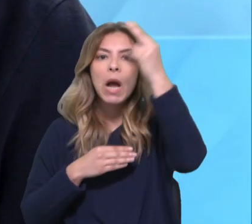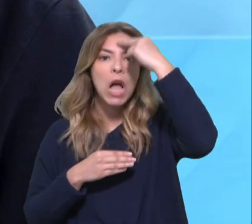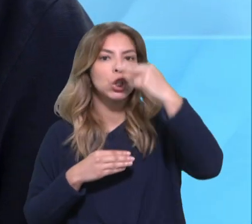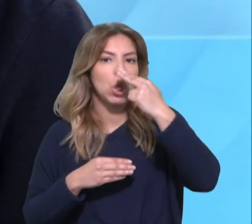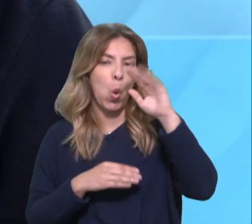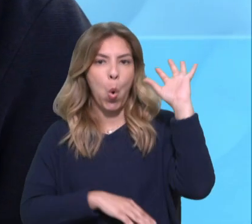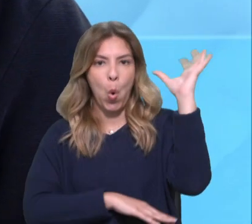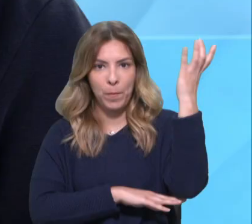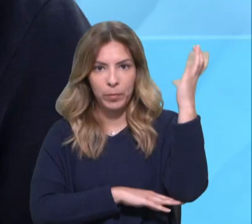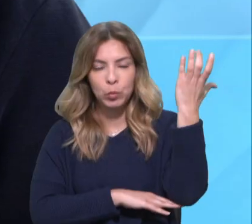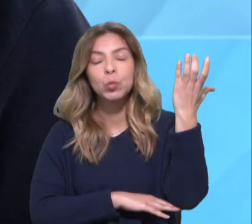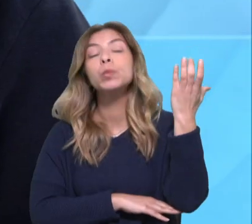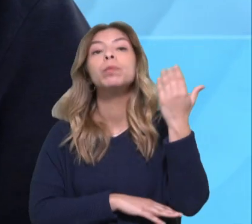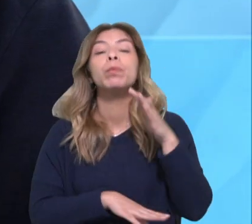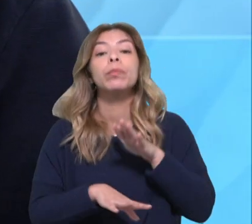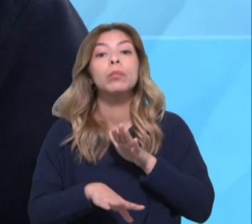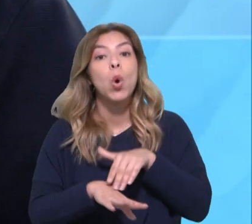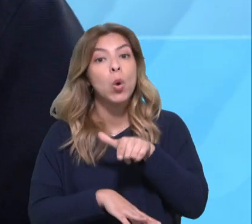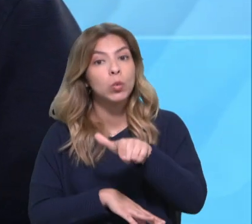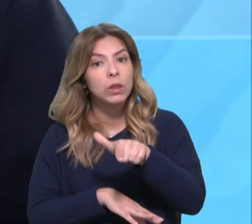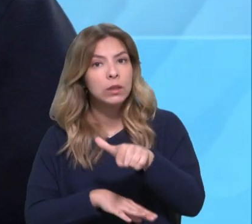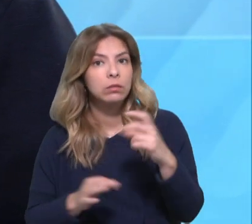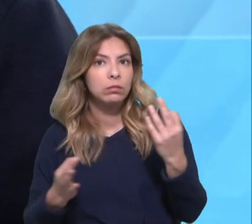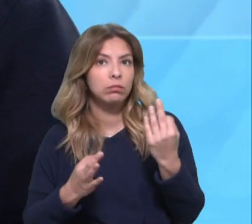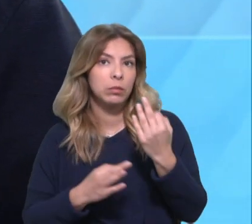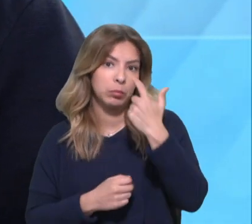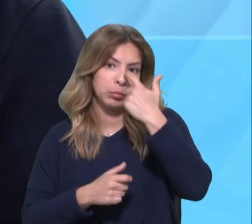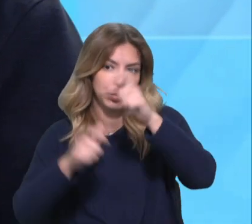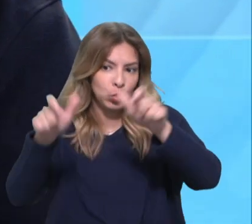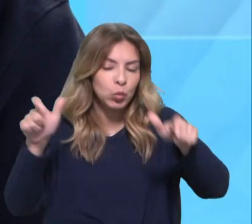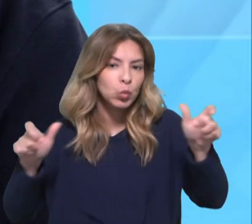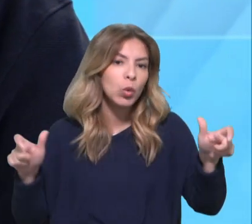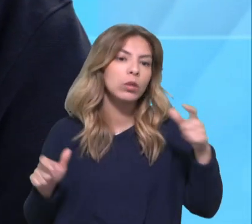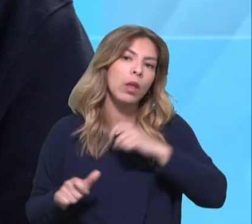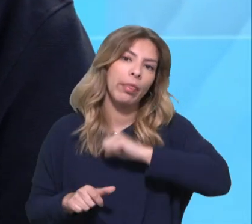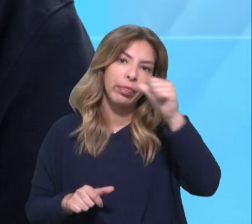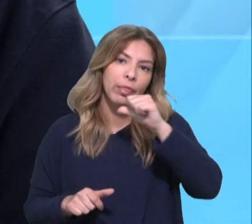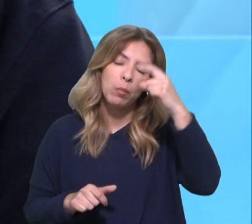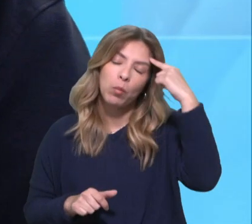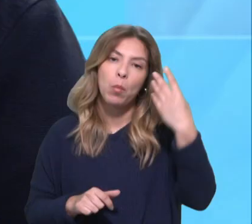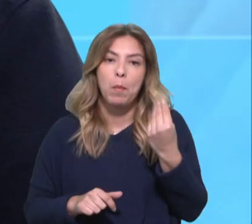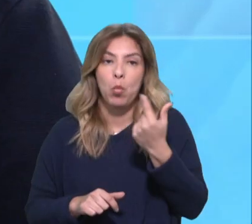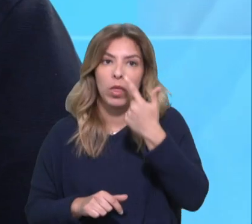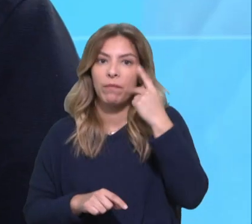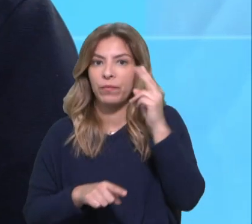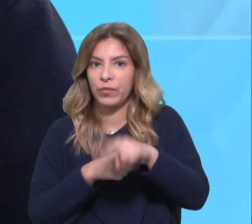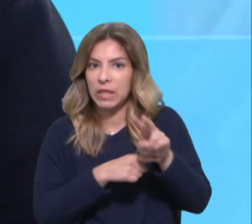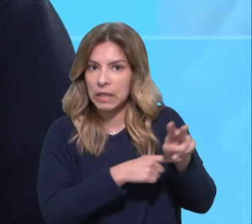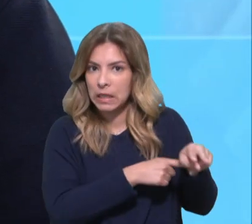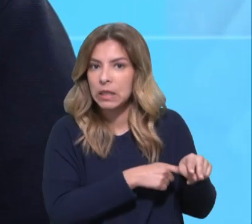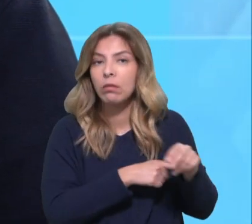No fundo é isto que as pessoas, quando visitam, e temos muita visita na altura da Semana Santa,